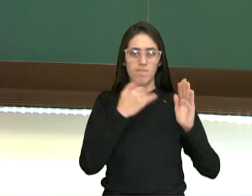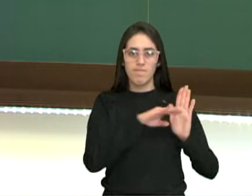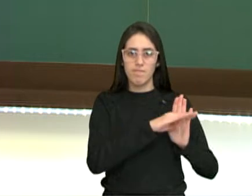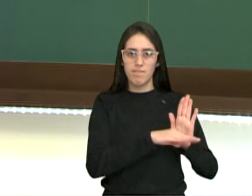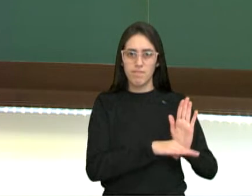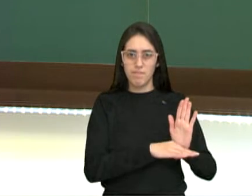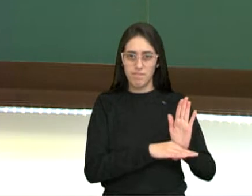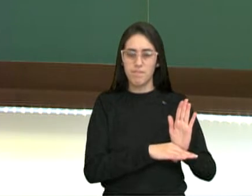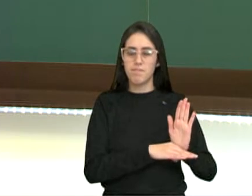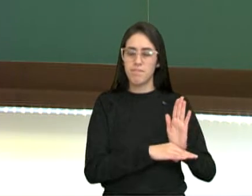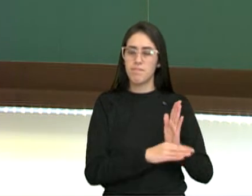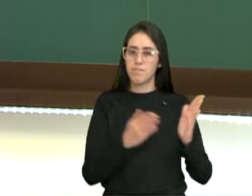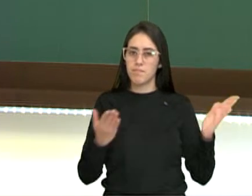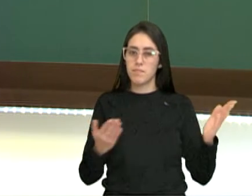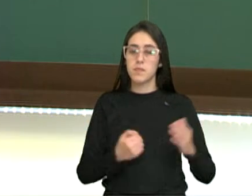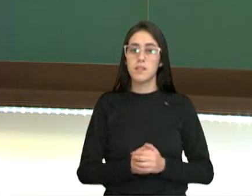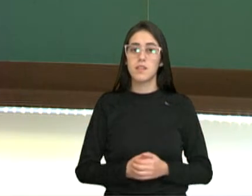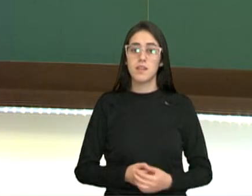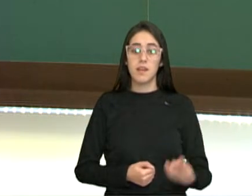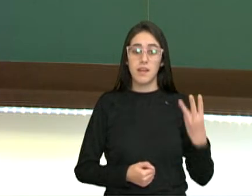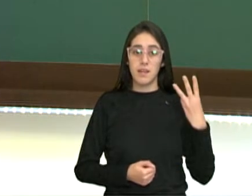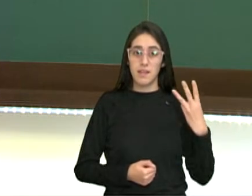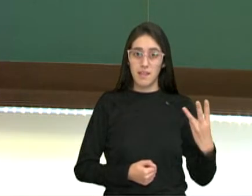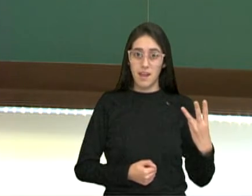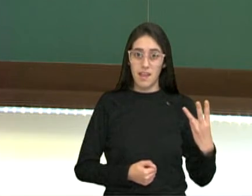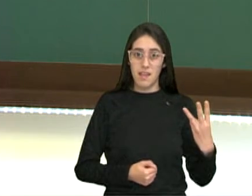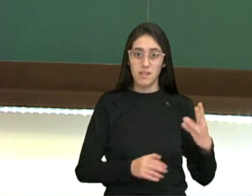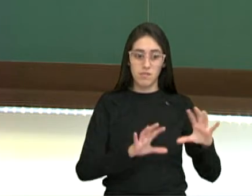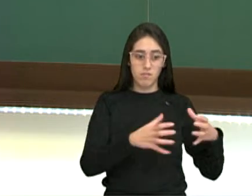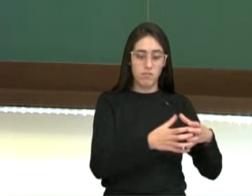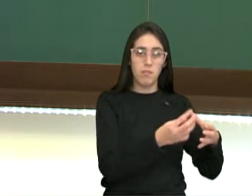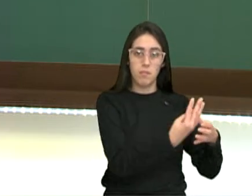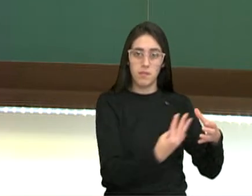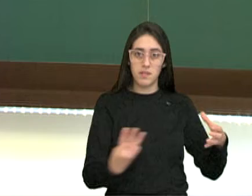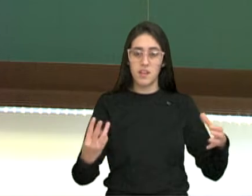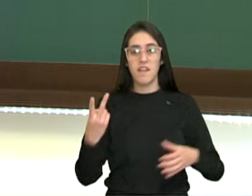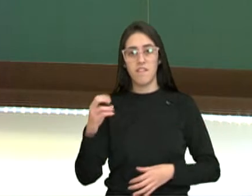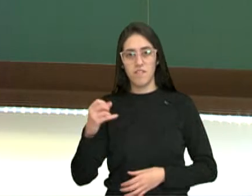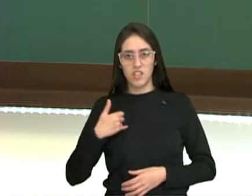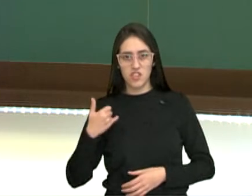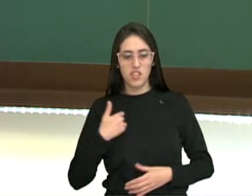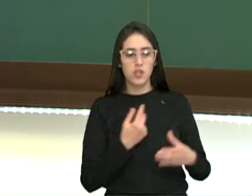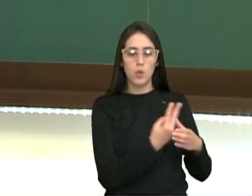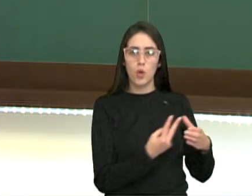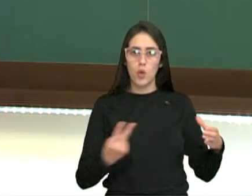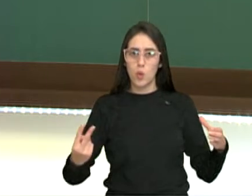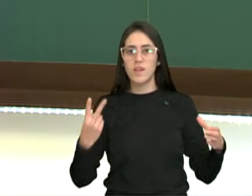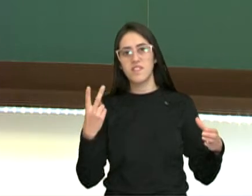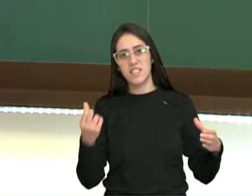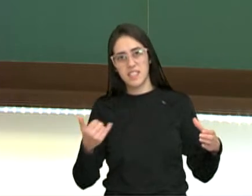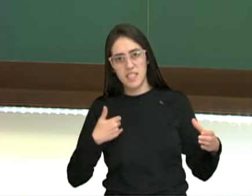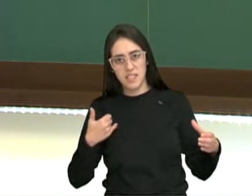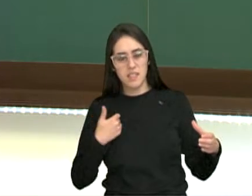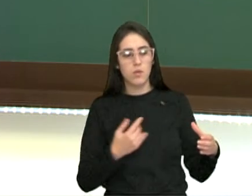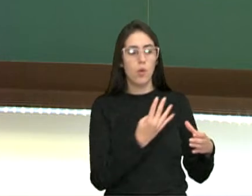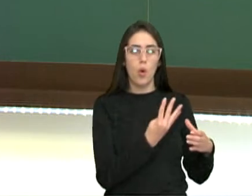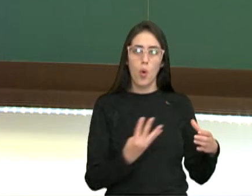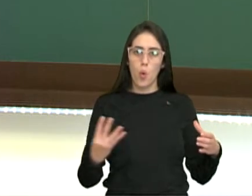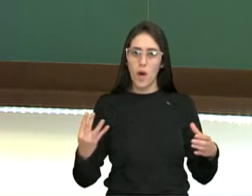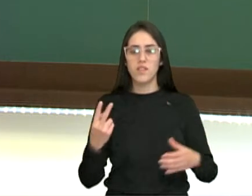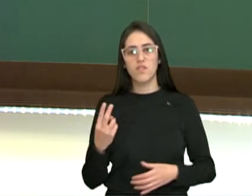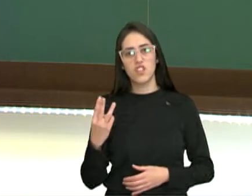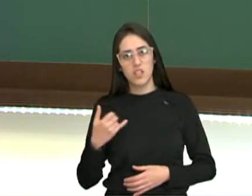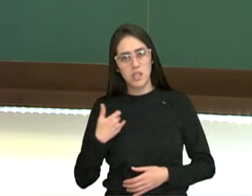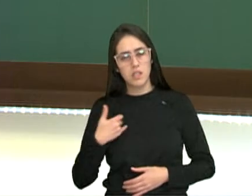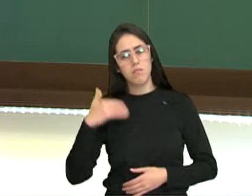ou seja, 3 jogadores têm 20 anos, 2 jogadores 26, 4, 23 e